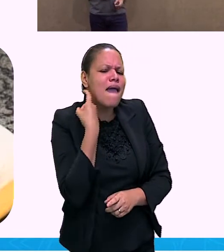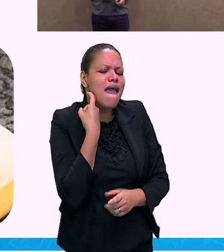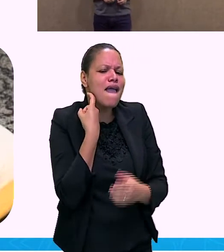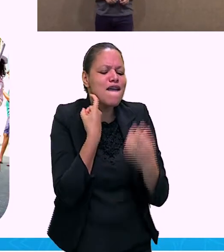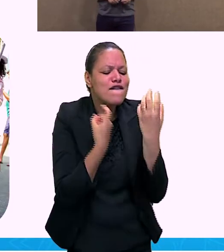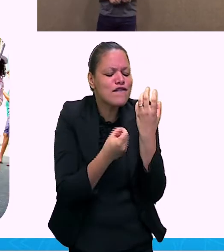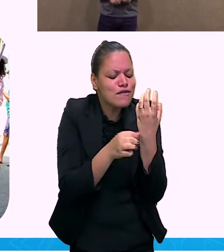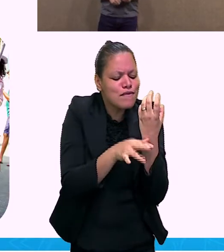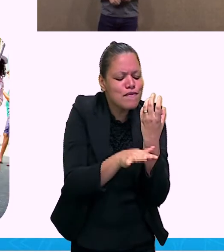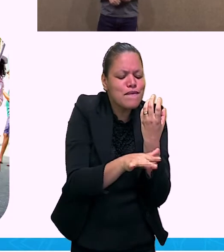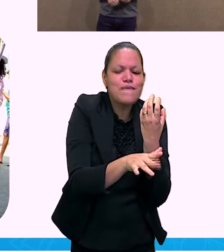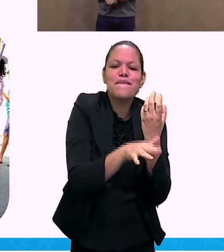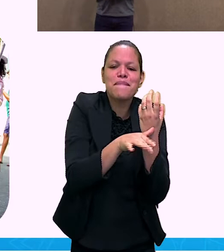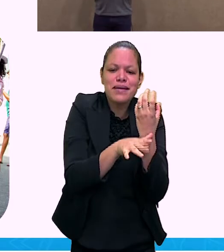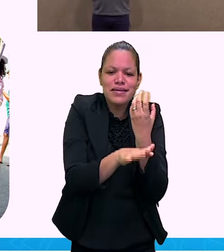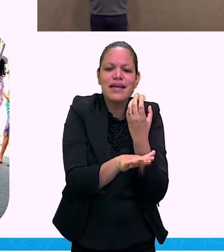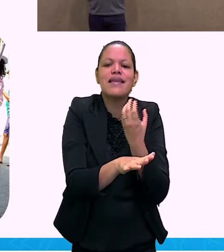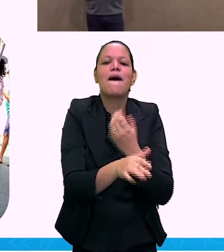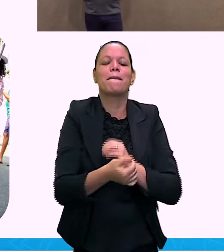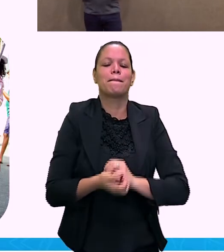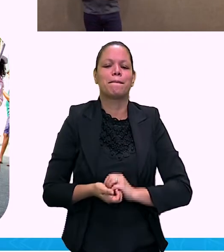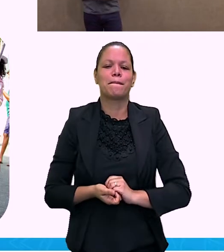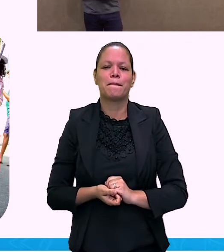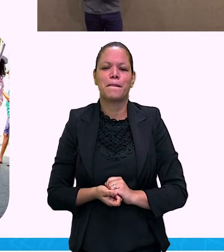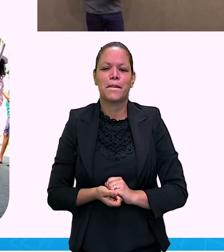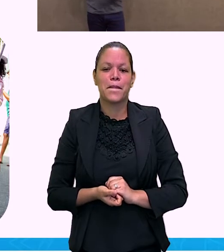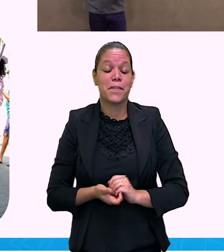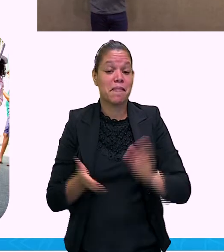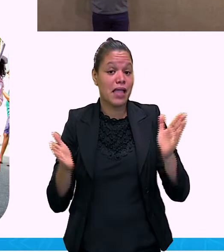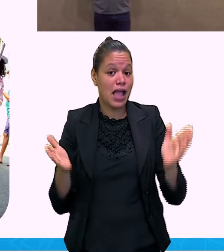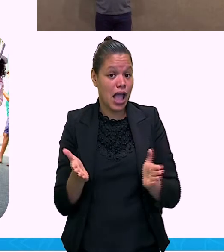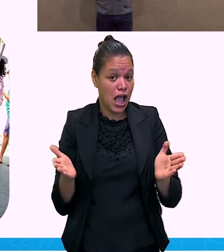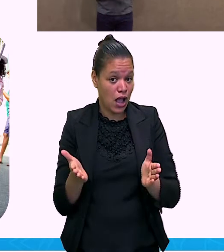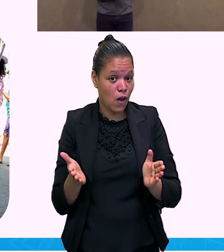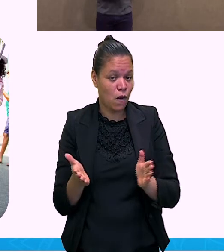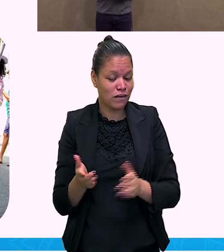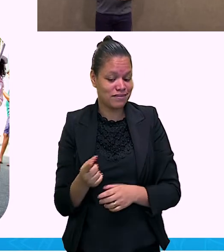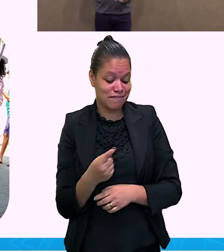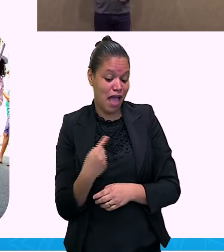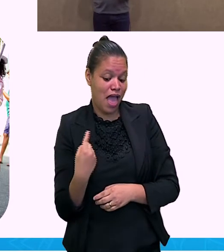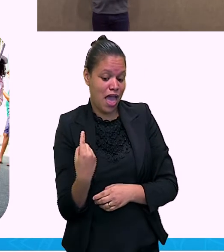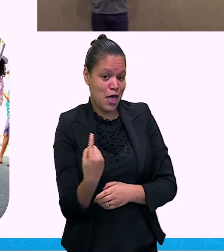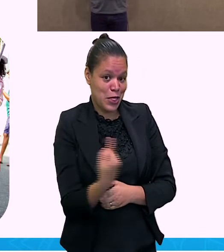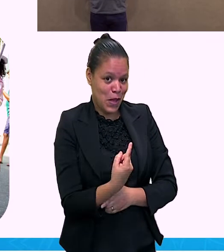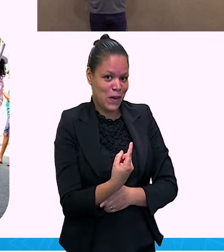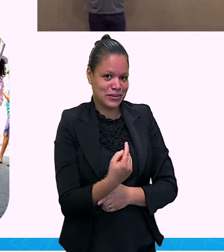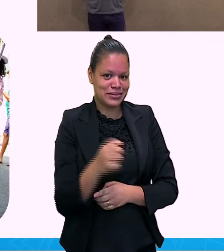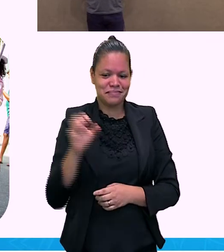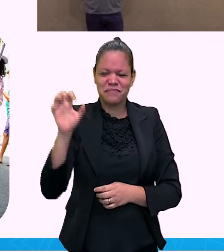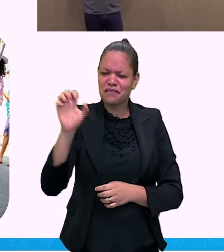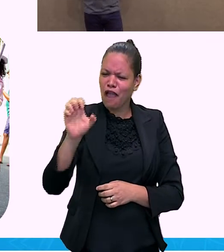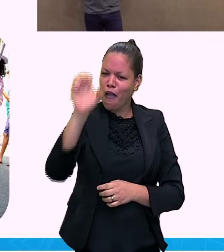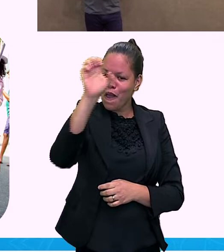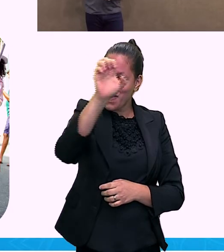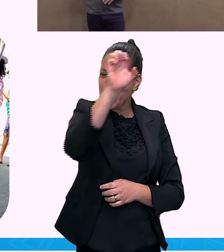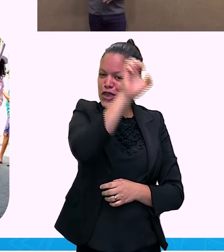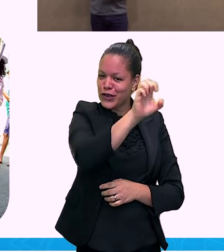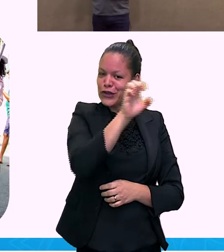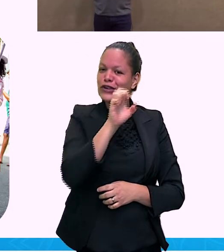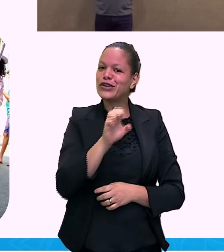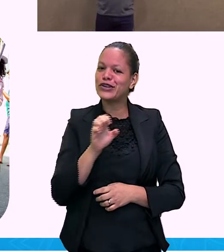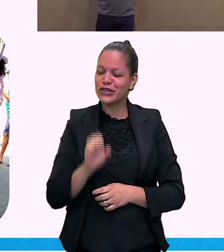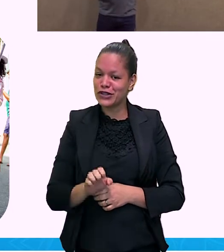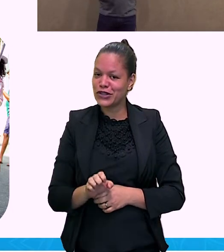do Centro-Oeste. Agora vamos falar especificamente da nossa região. Então, vamos conseguir identificar alguns elementos que às